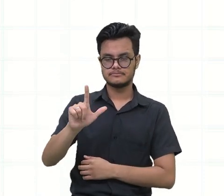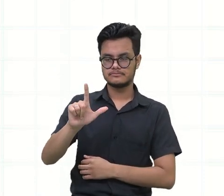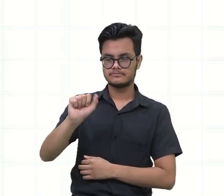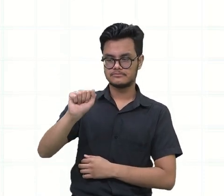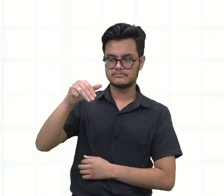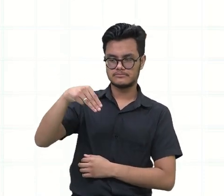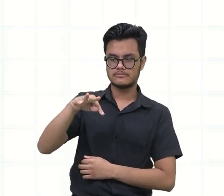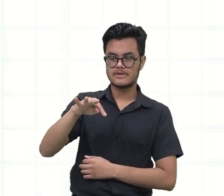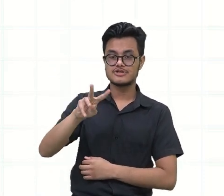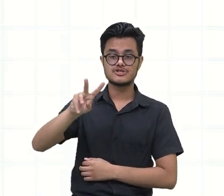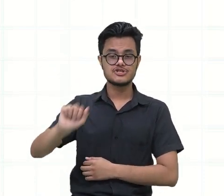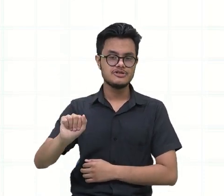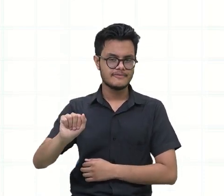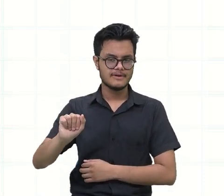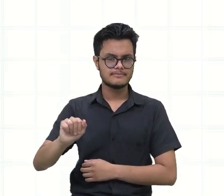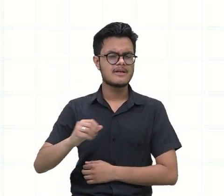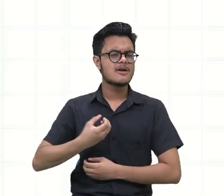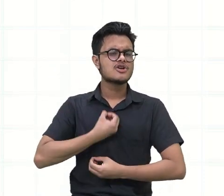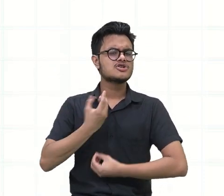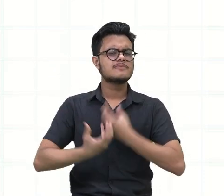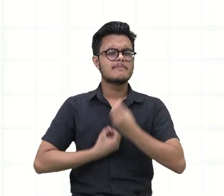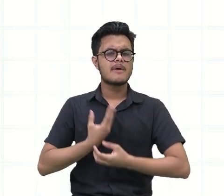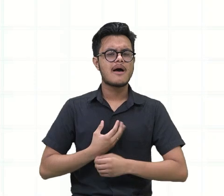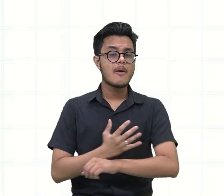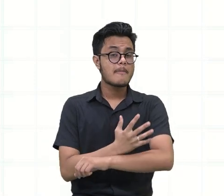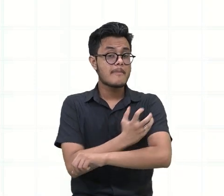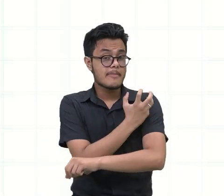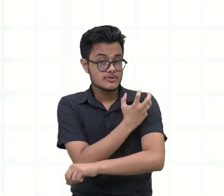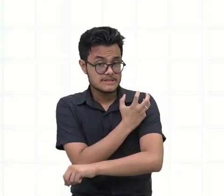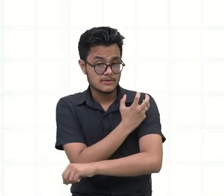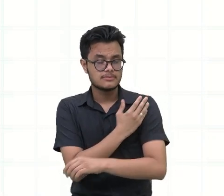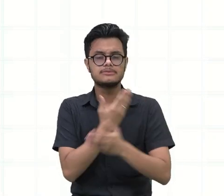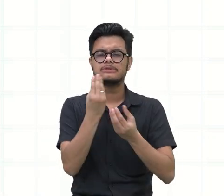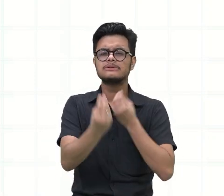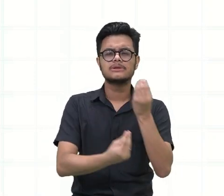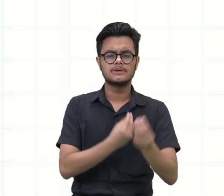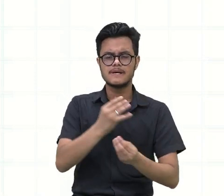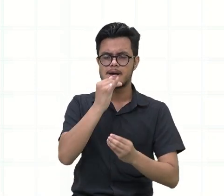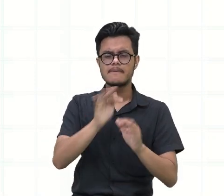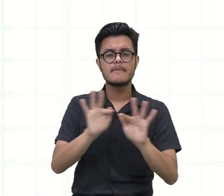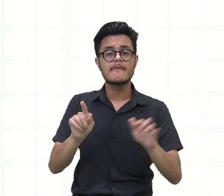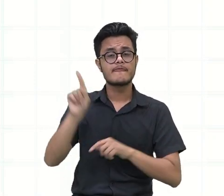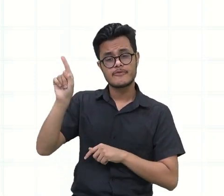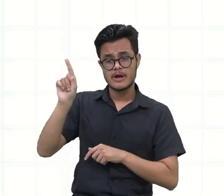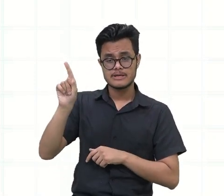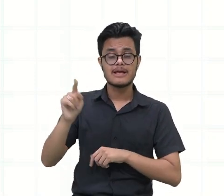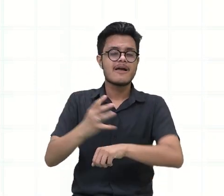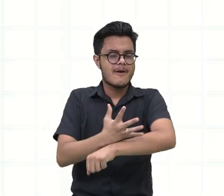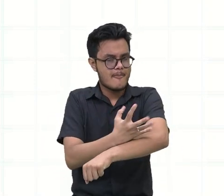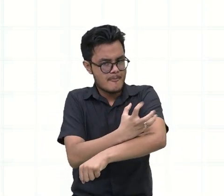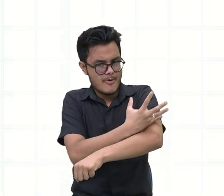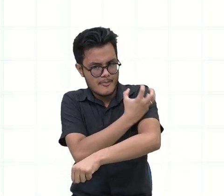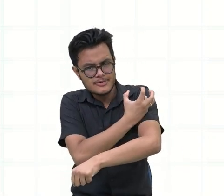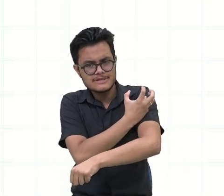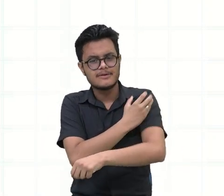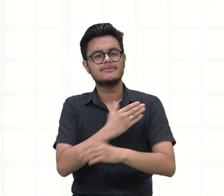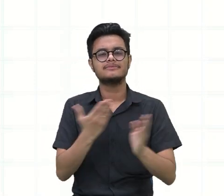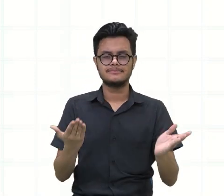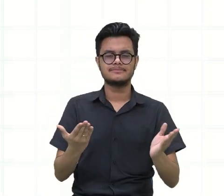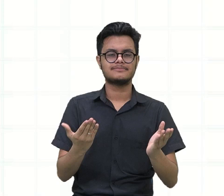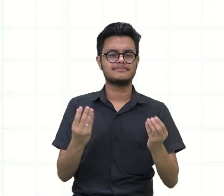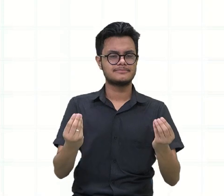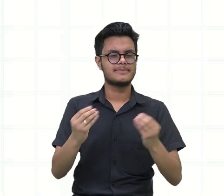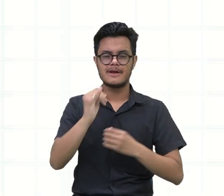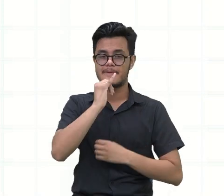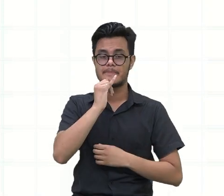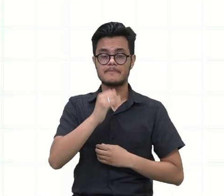reação emocional. Preste bem atenção aqui, ó, reação emocional do falante,